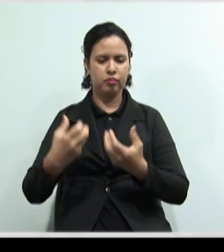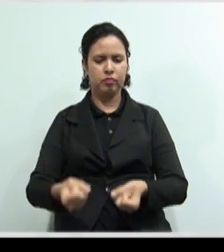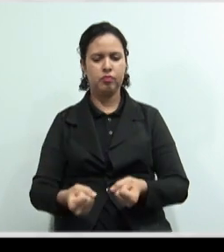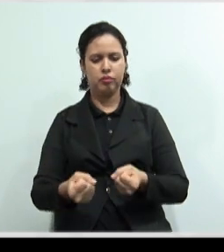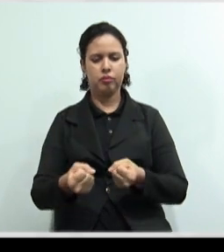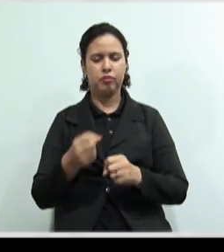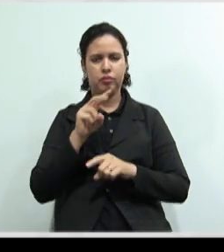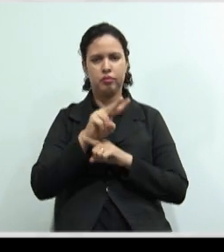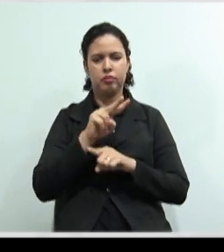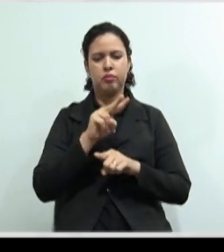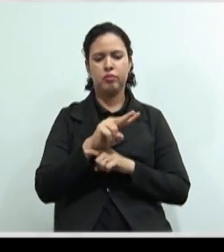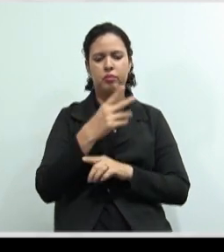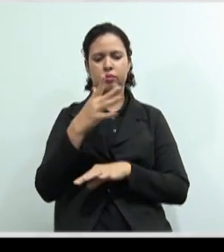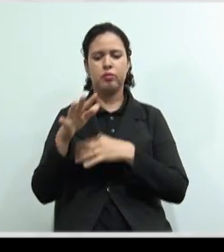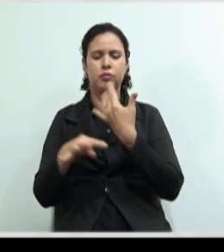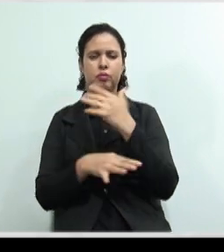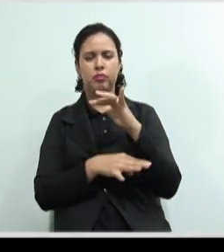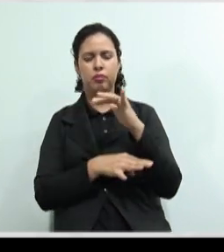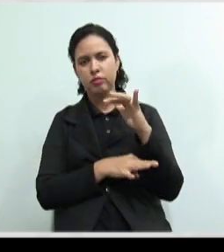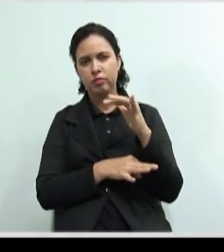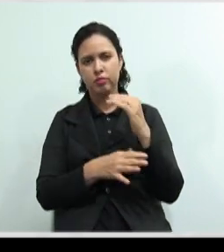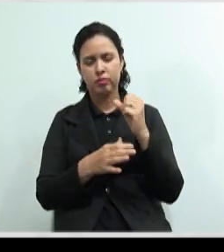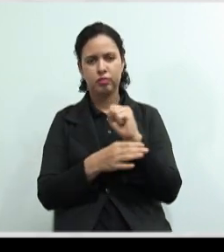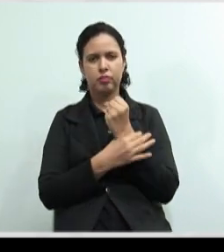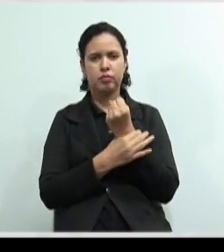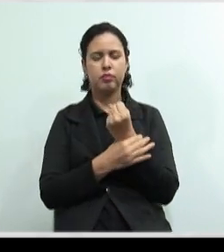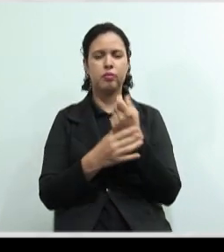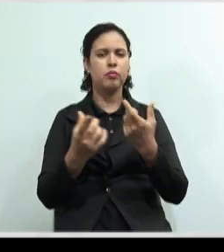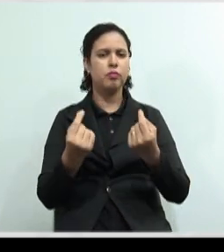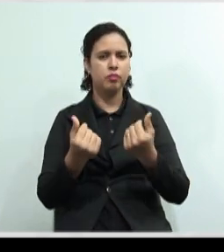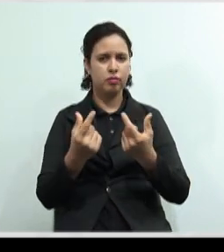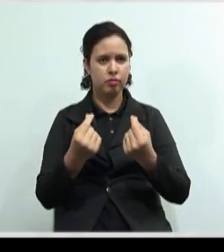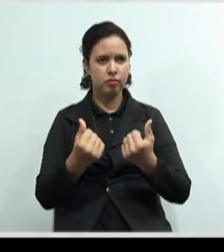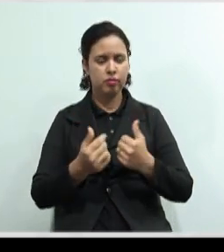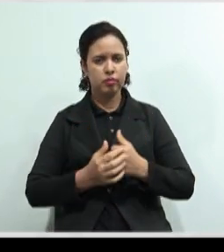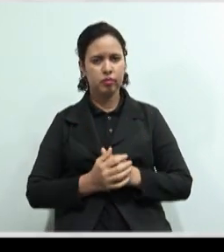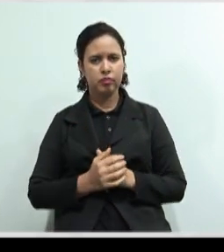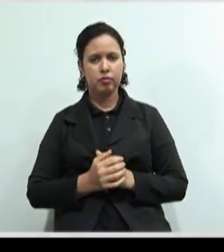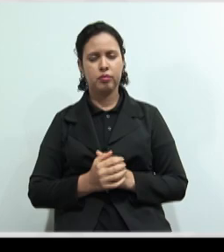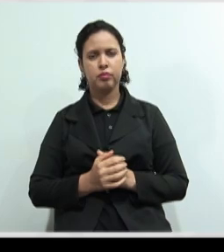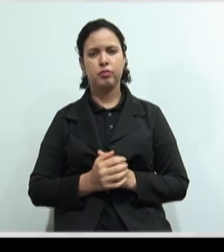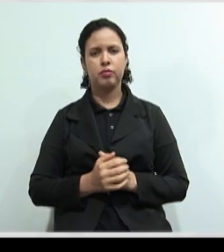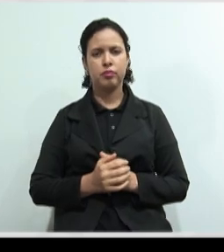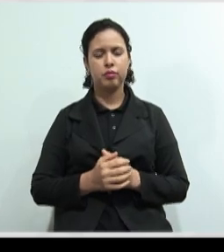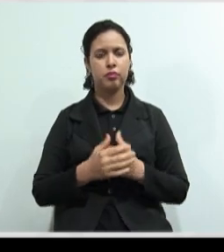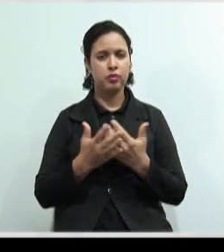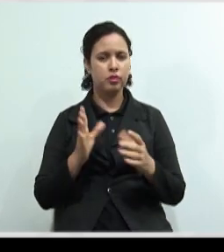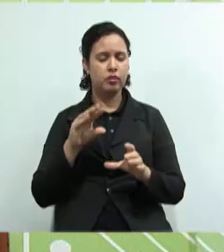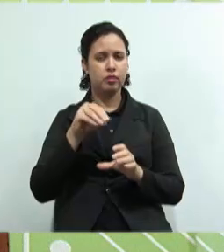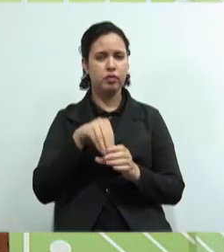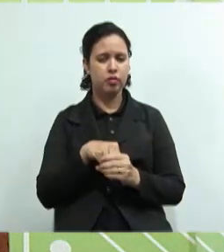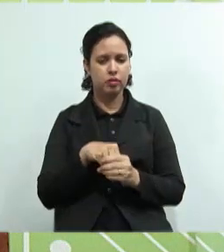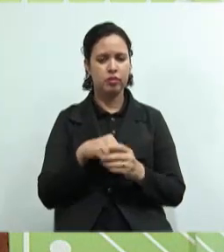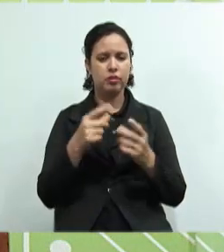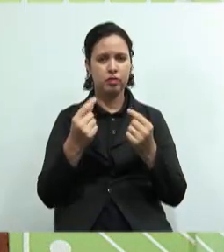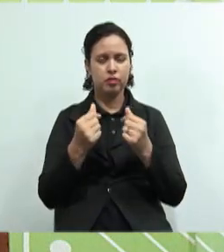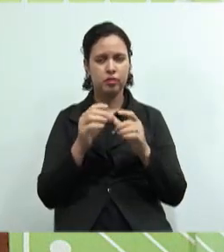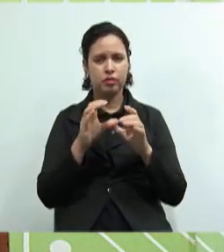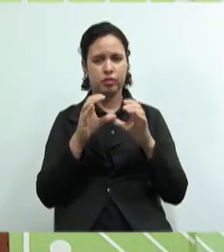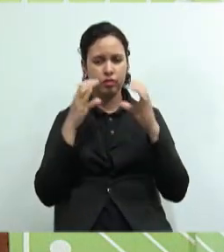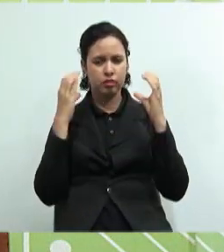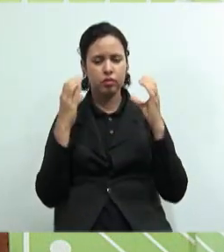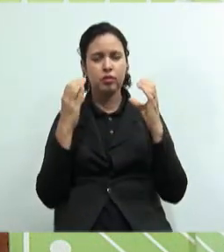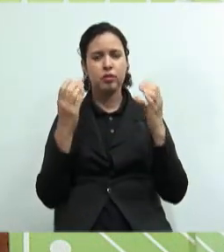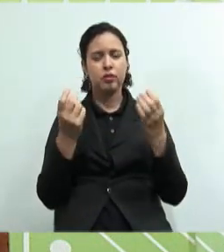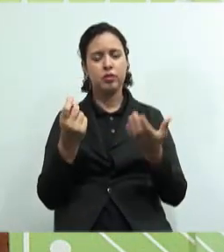proteção ambiental e segurança econômica. Gente, nós estamos falando de uma solução dentro do capitalismo, tá? Ninguém está falando de fugir